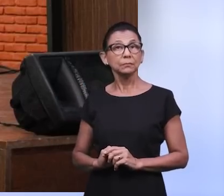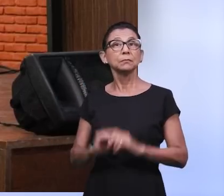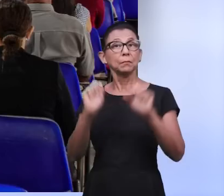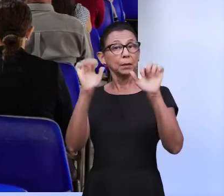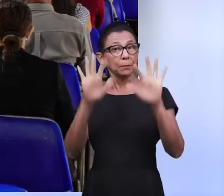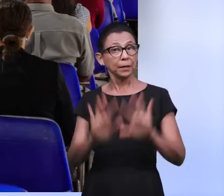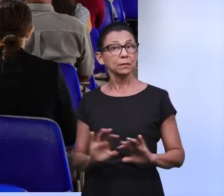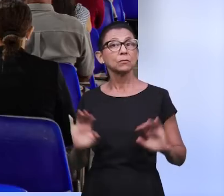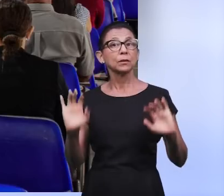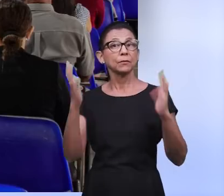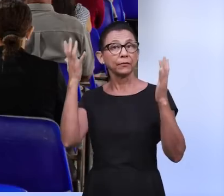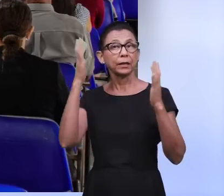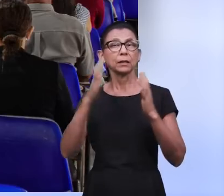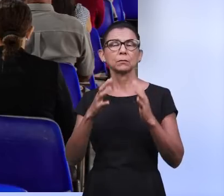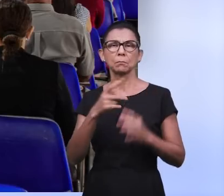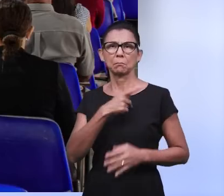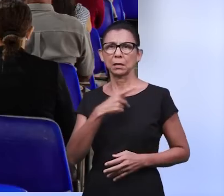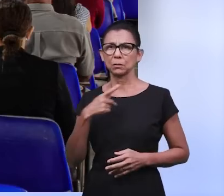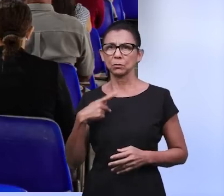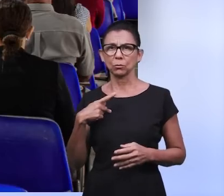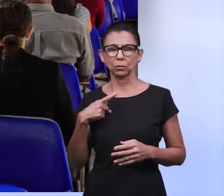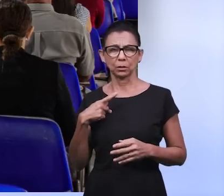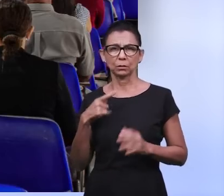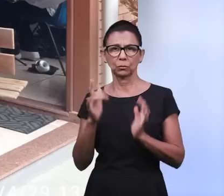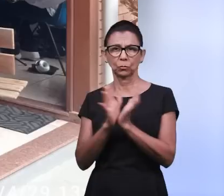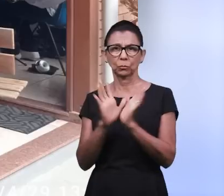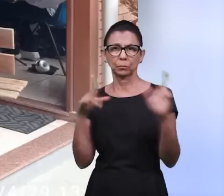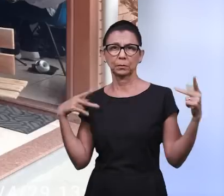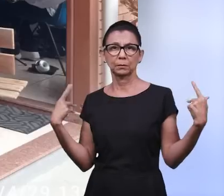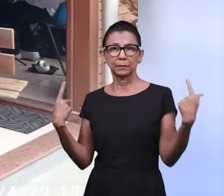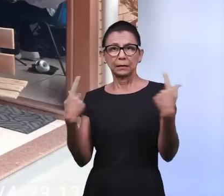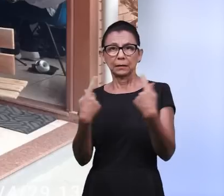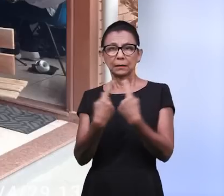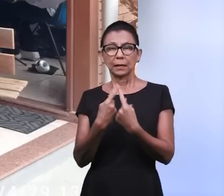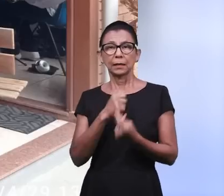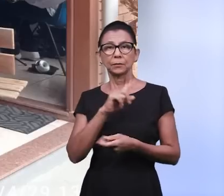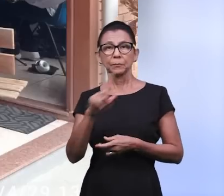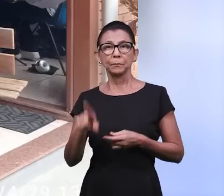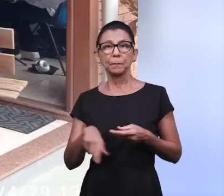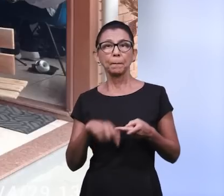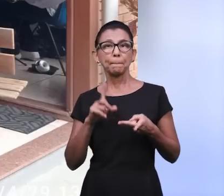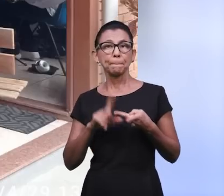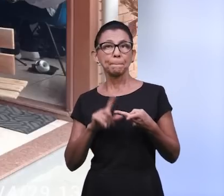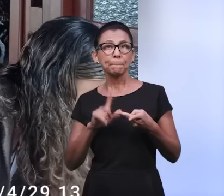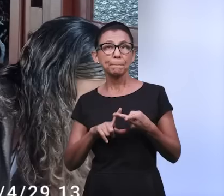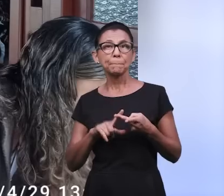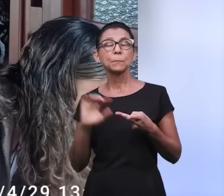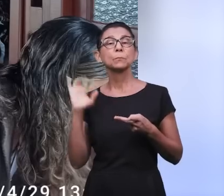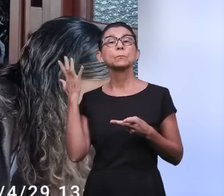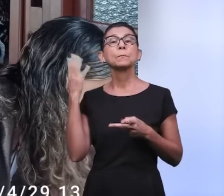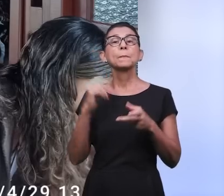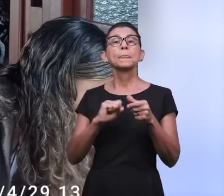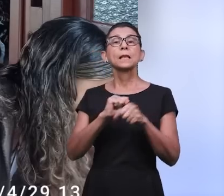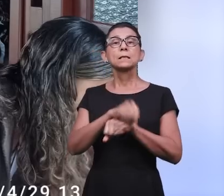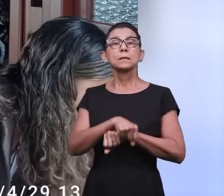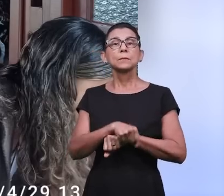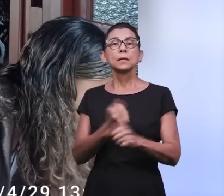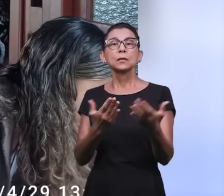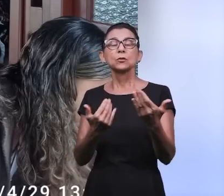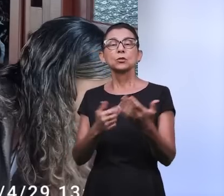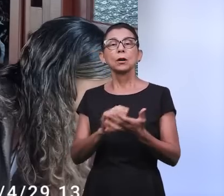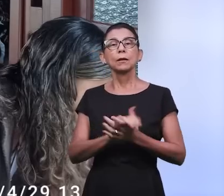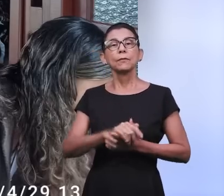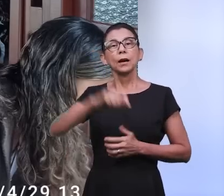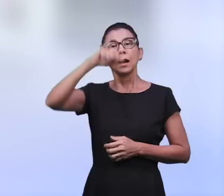E contou ali com a presença de pastores do presbitério. O segundo evento foi um seminário para jovens na cidade ali de Aracruz,